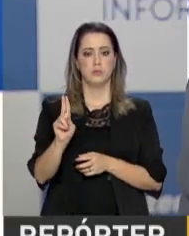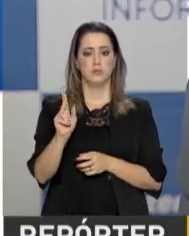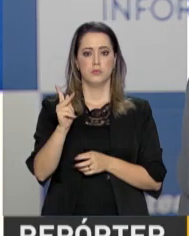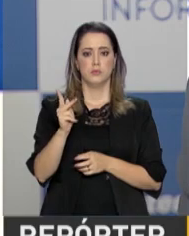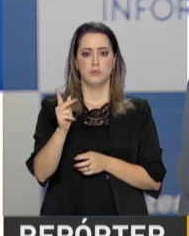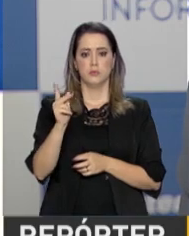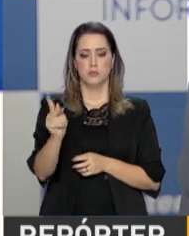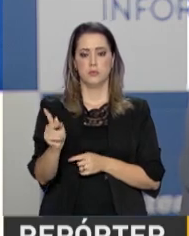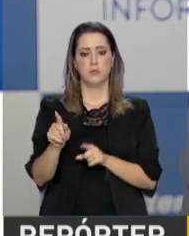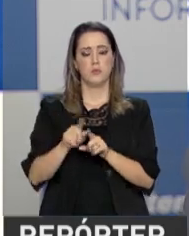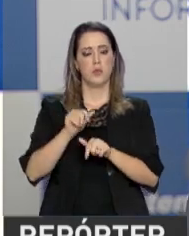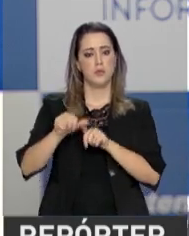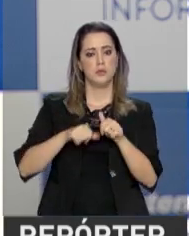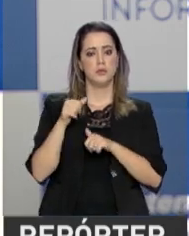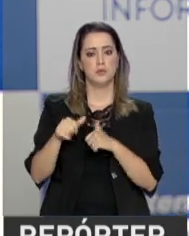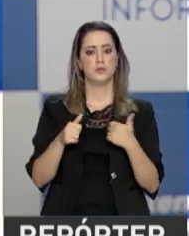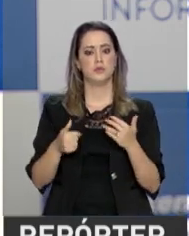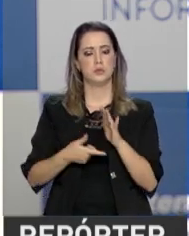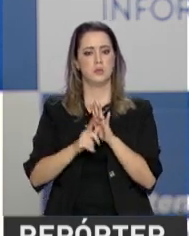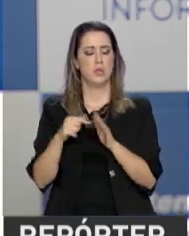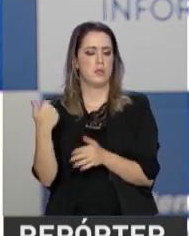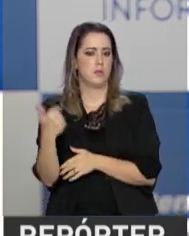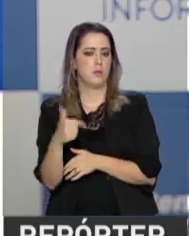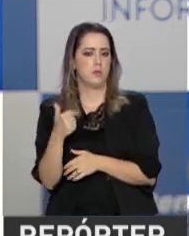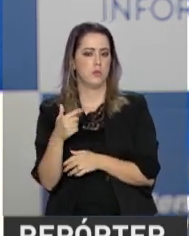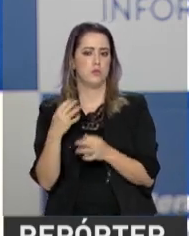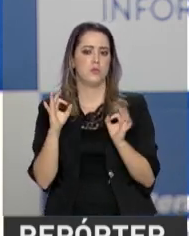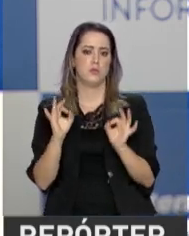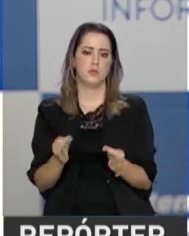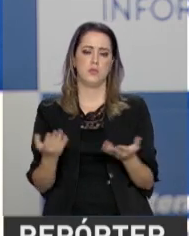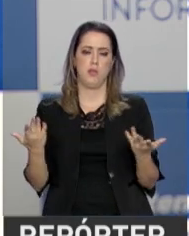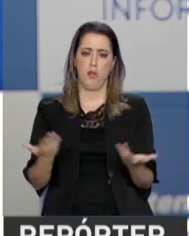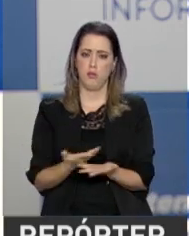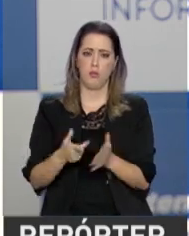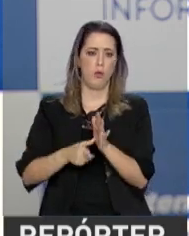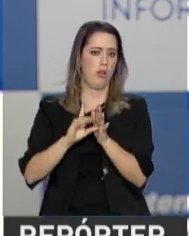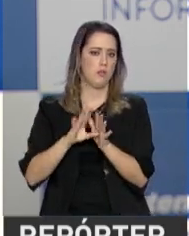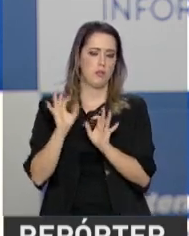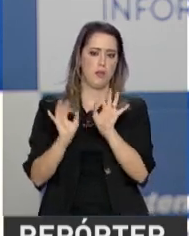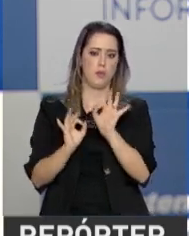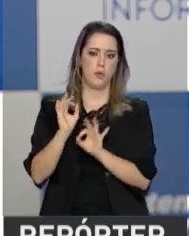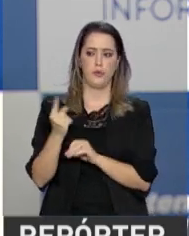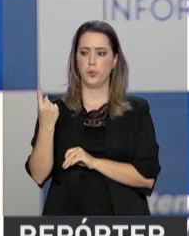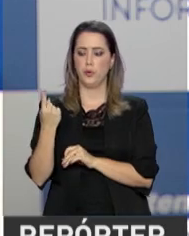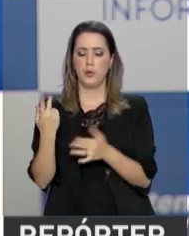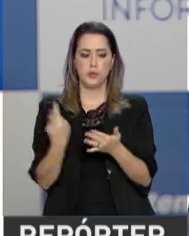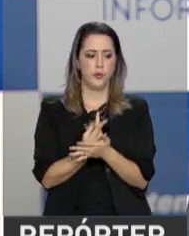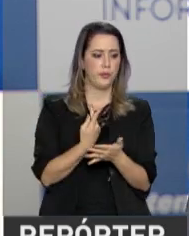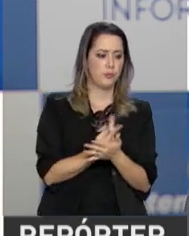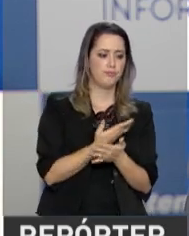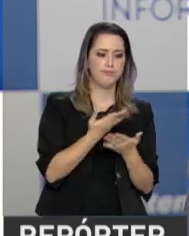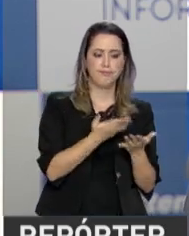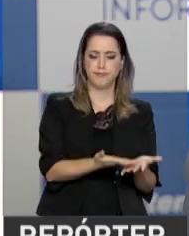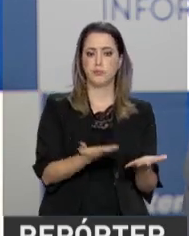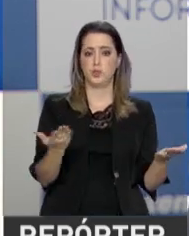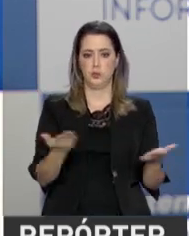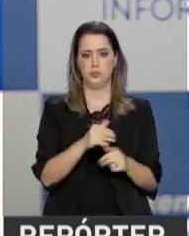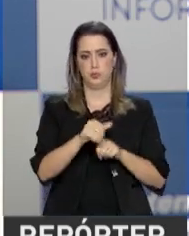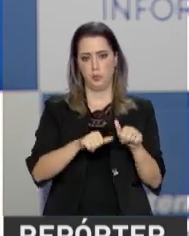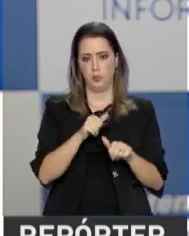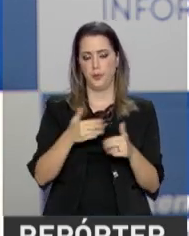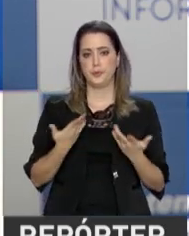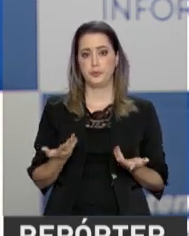transformou em algo que já não tinha as funções para as quais elas foram concebidas o que fazer fazer uma reformulação